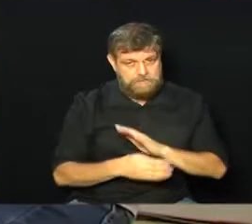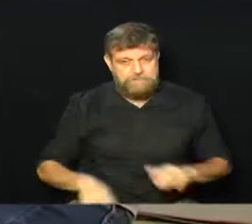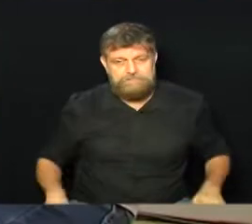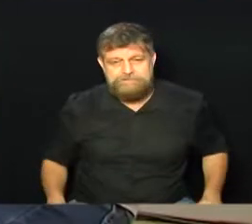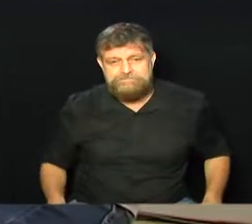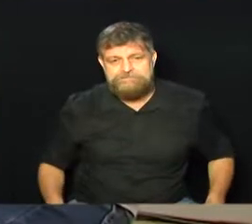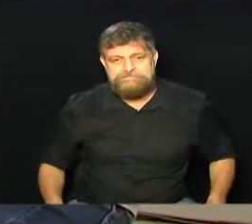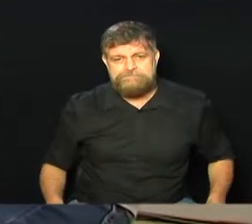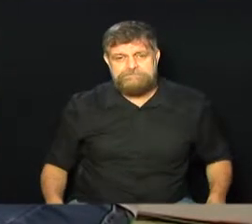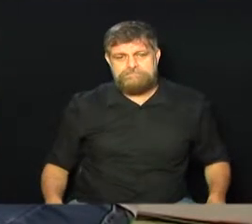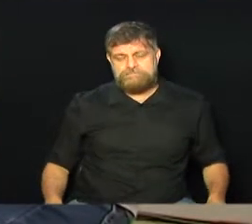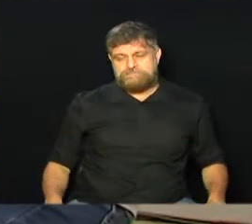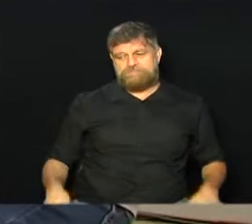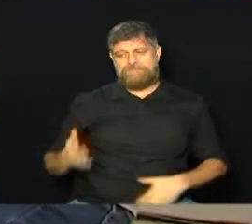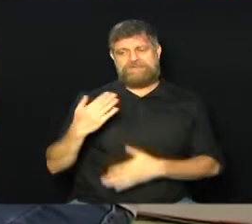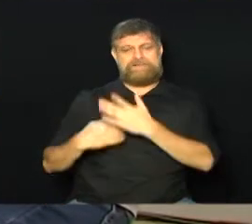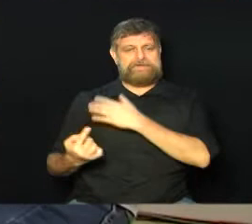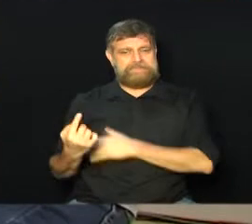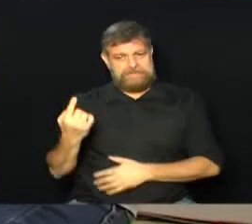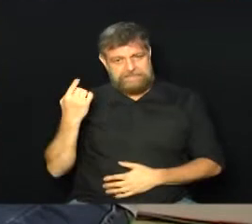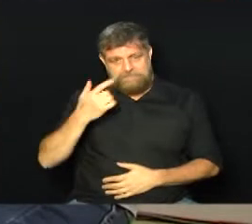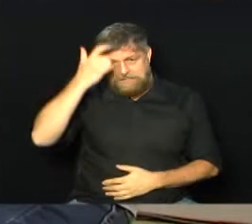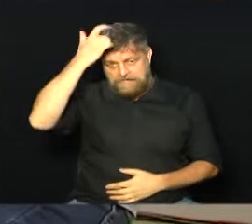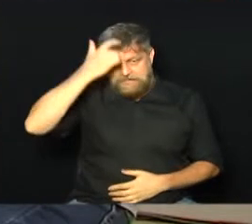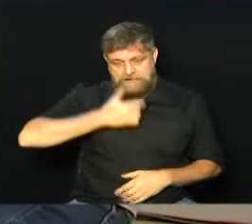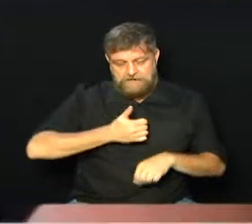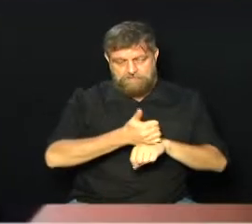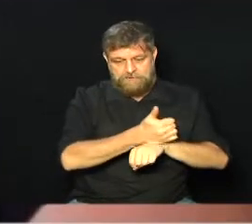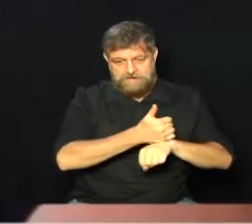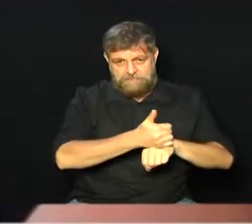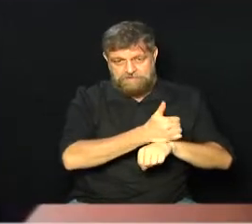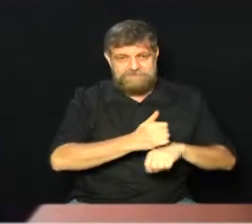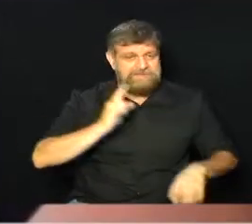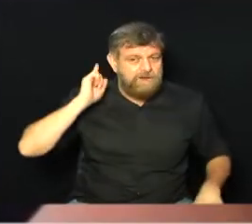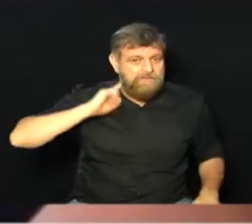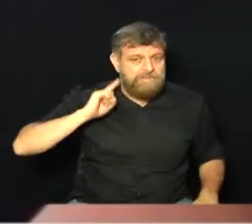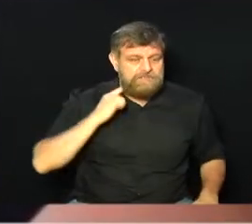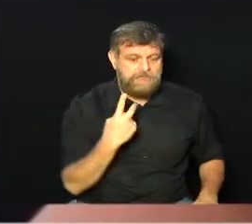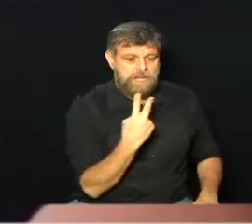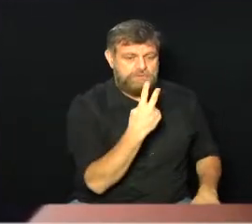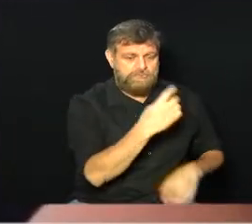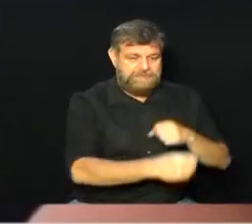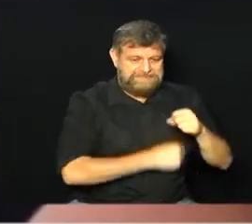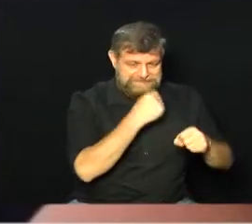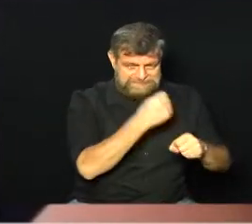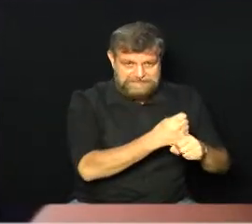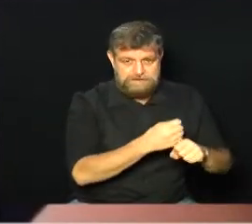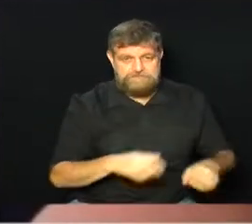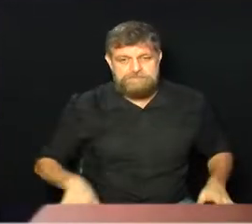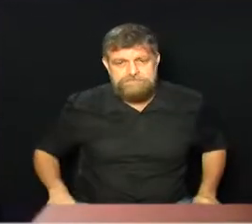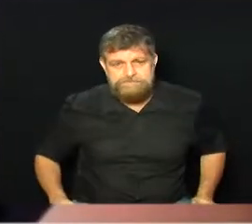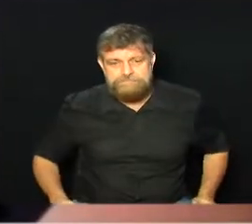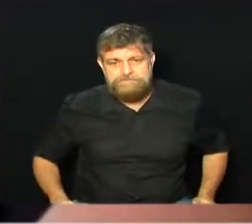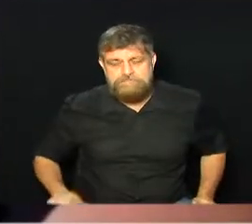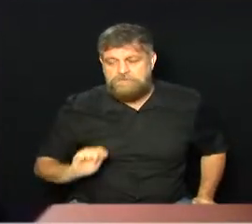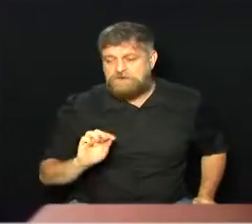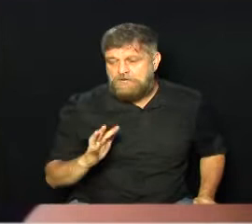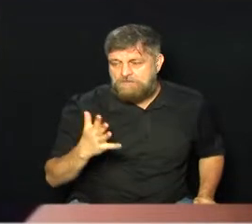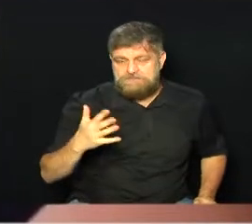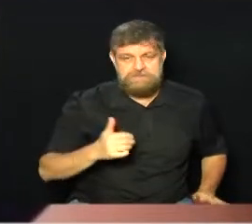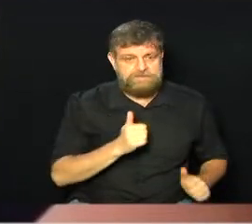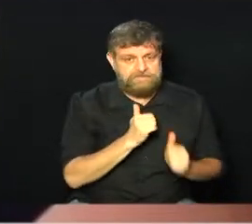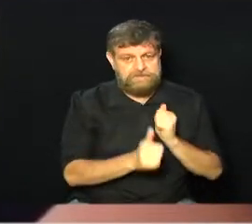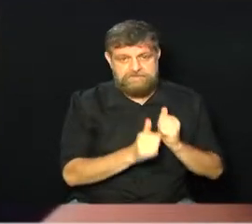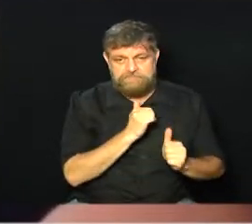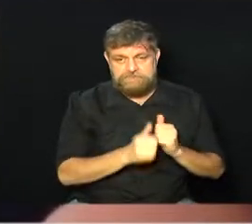Olha, foi na época... Eu já estava no profissional da Atlética há 2 anos. E, que nem eu falo, futebol é